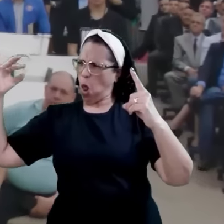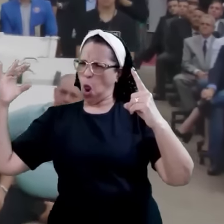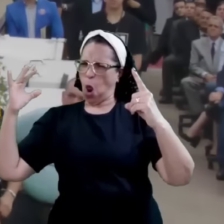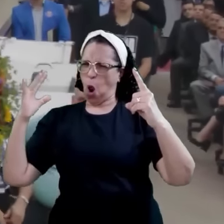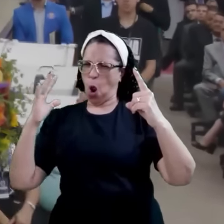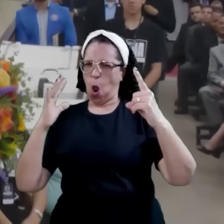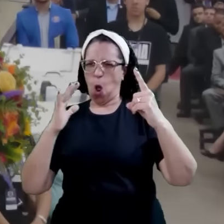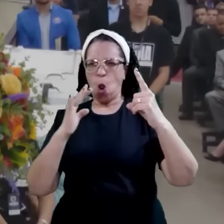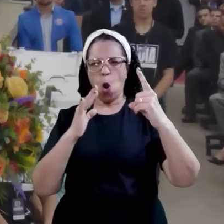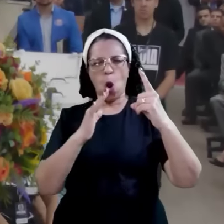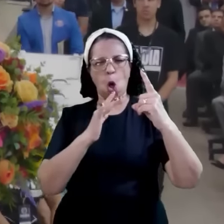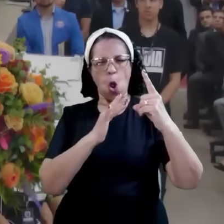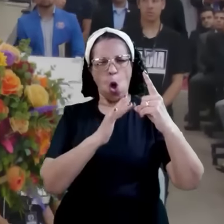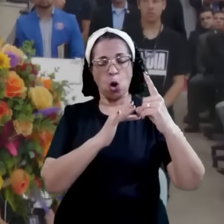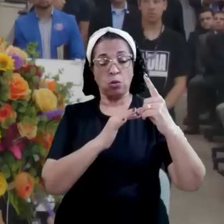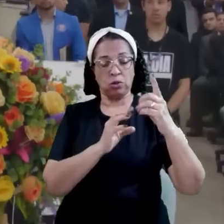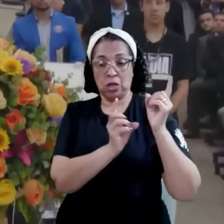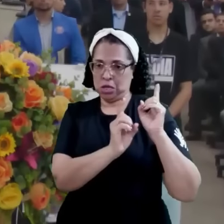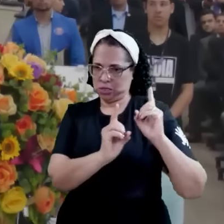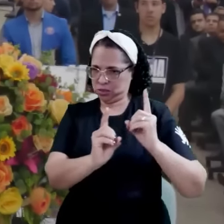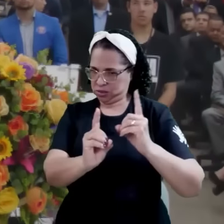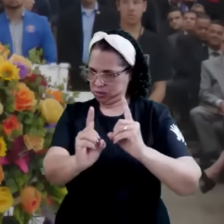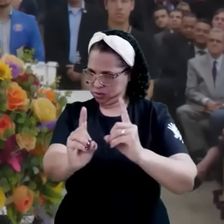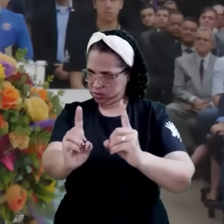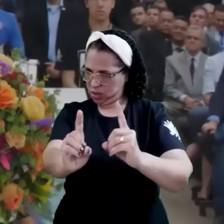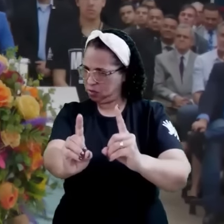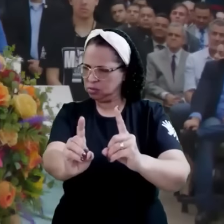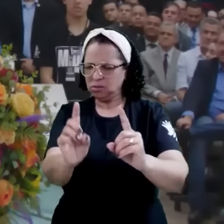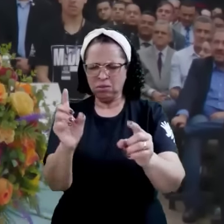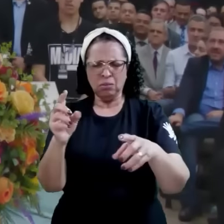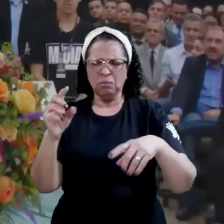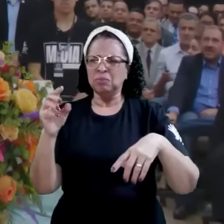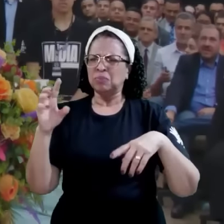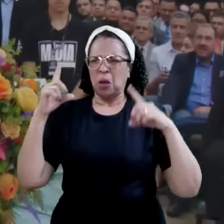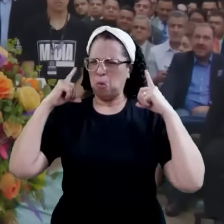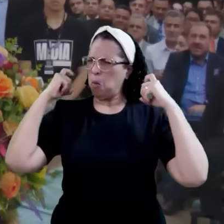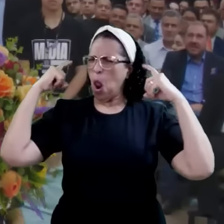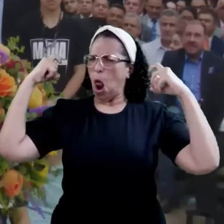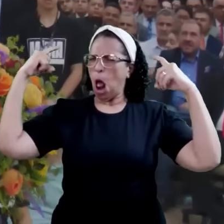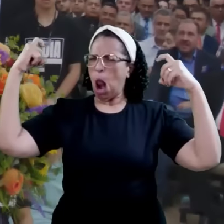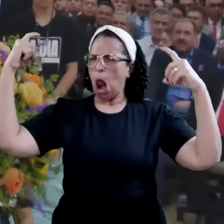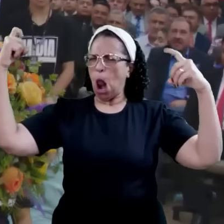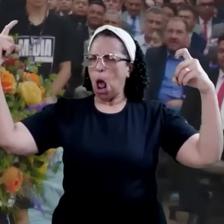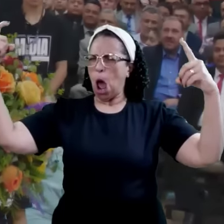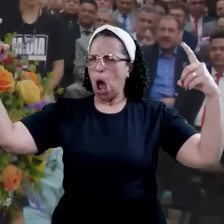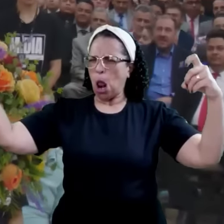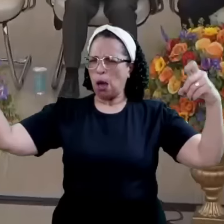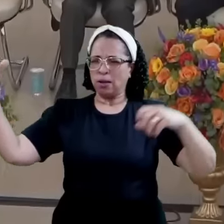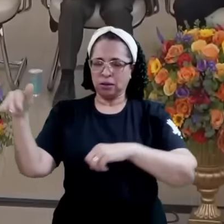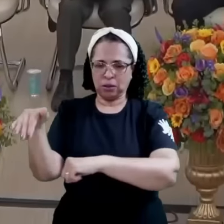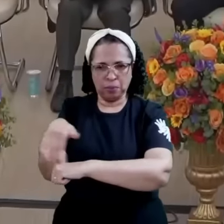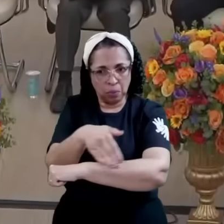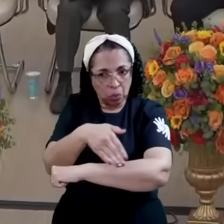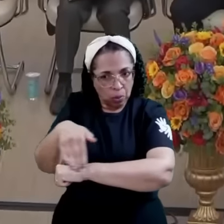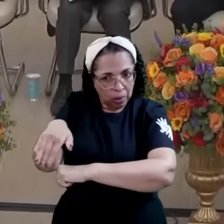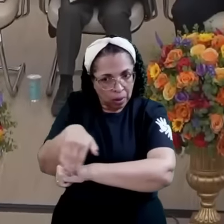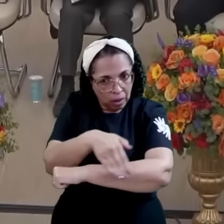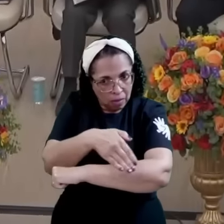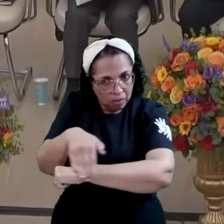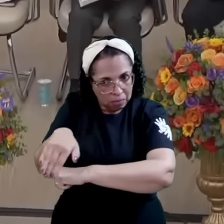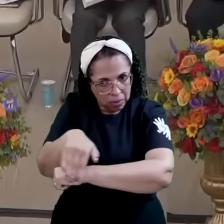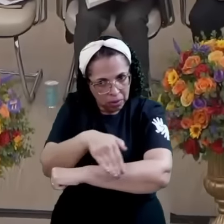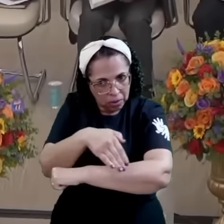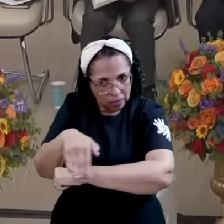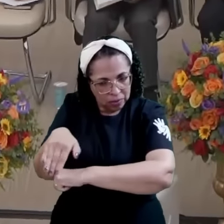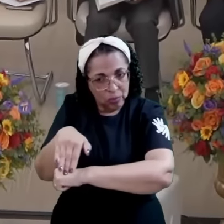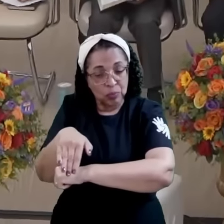Caminho esmolando gritando o texto diz que começaram a mandar Bartimeu Fica quieto e muitos o repreendia para